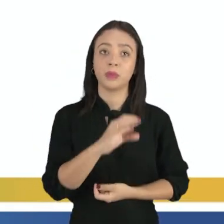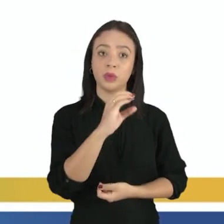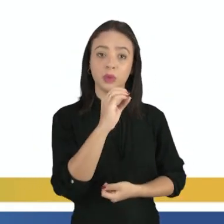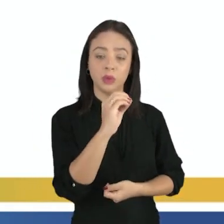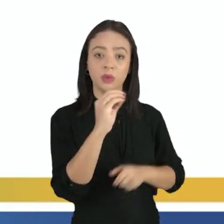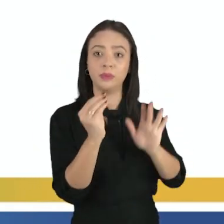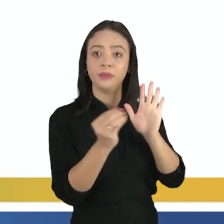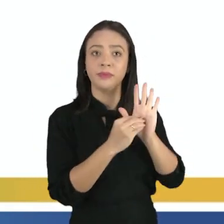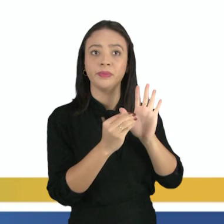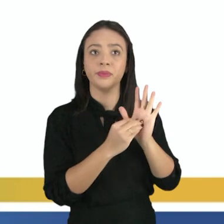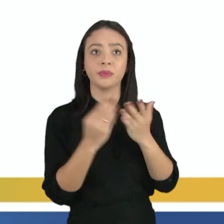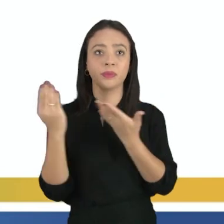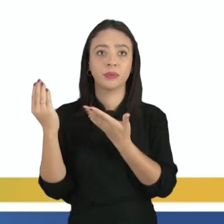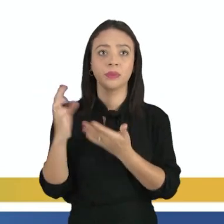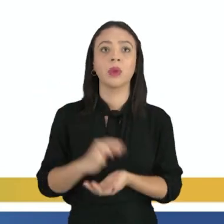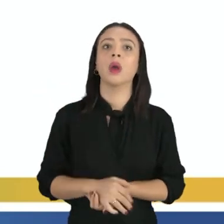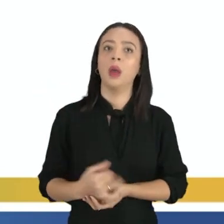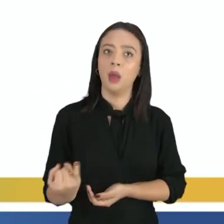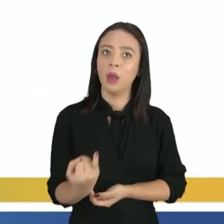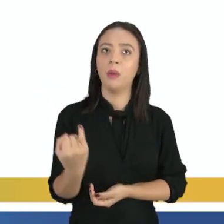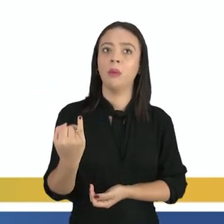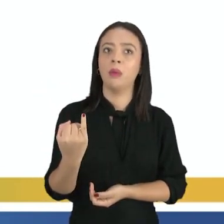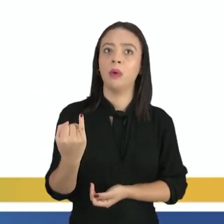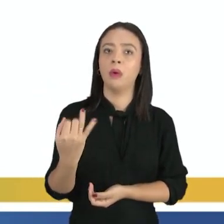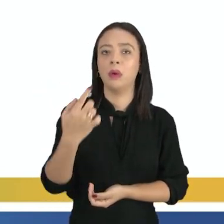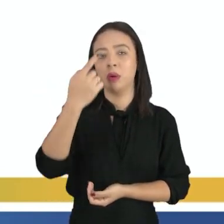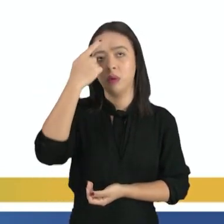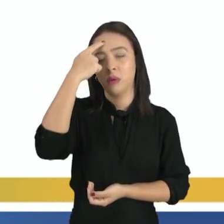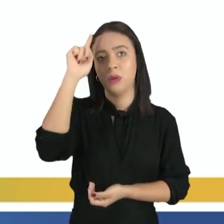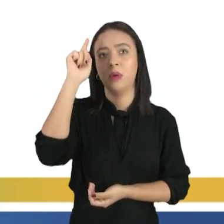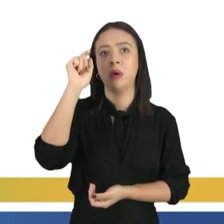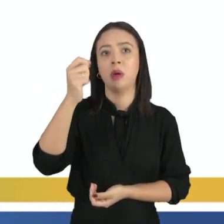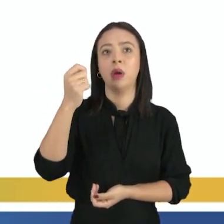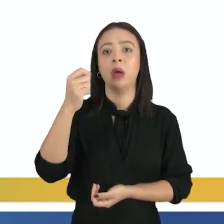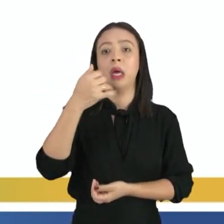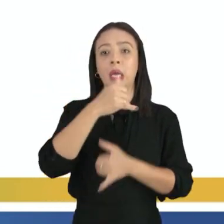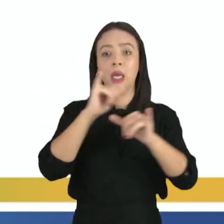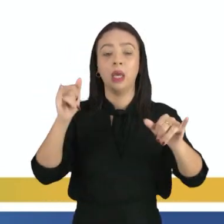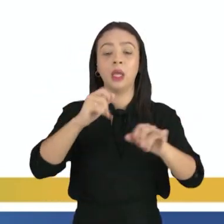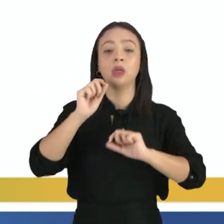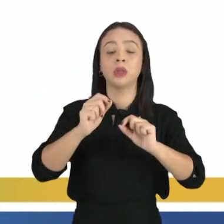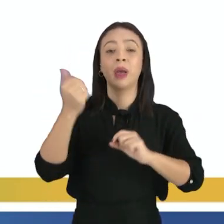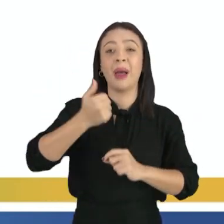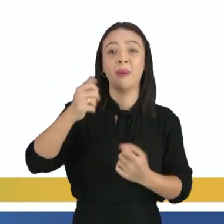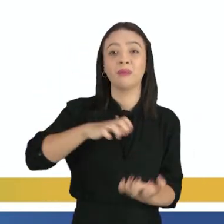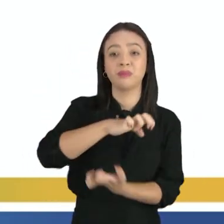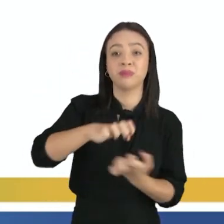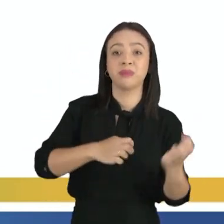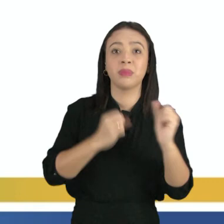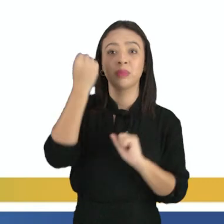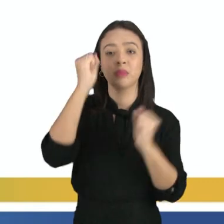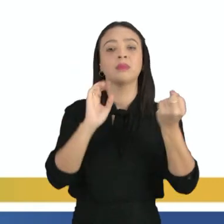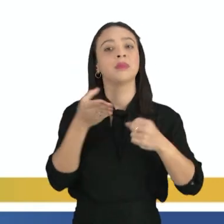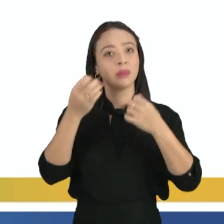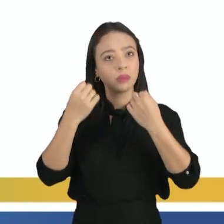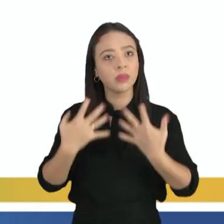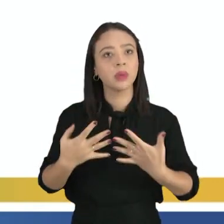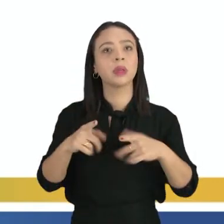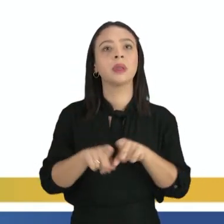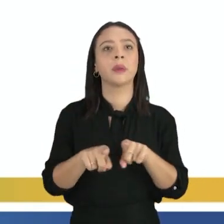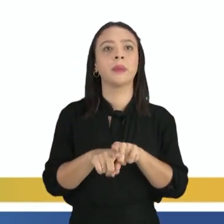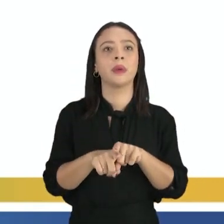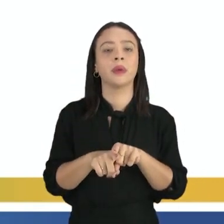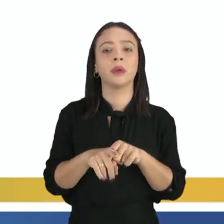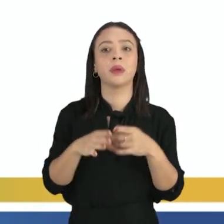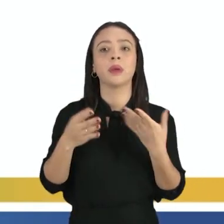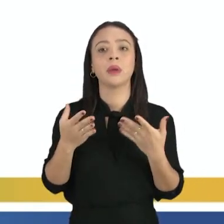aí a primeira palavra ali, ó, foi importante para fonte de energia para a primeira revolução industrial. Então, falei aqui na aula, né, qual era